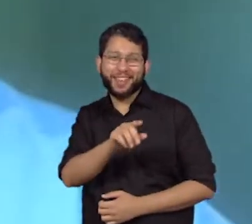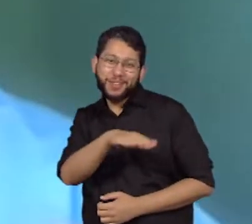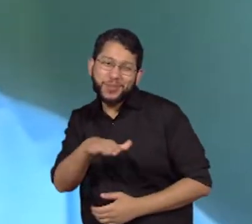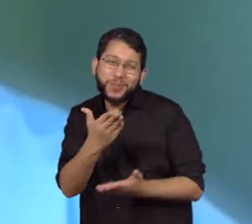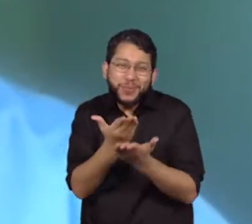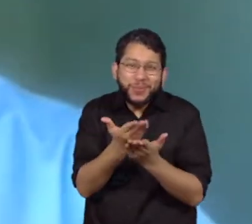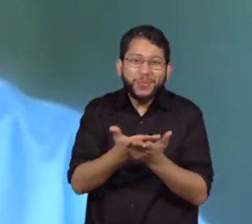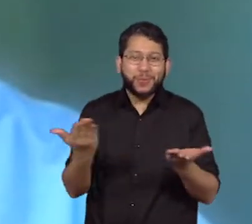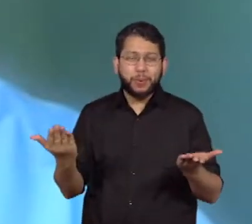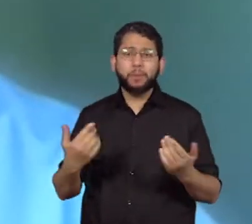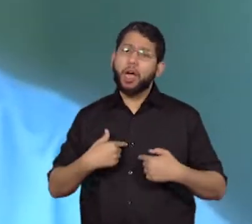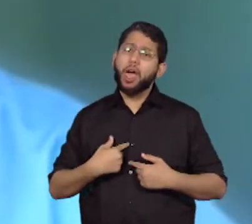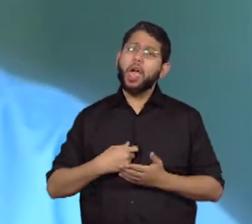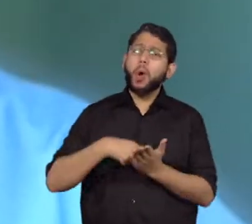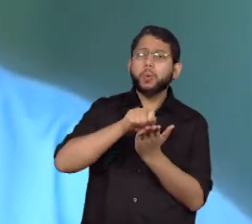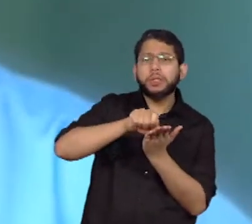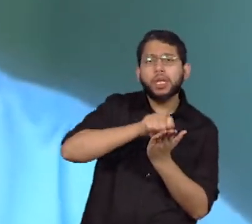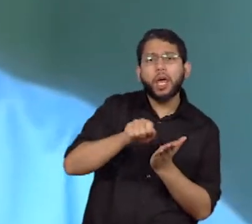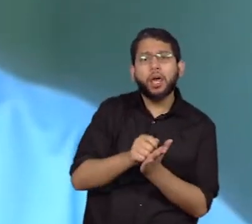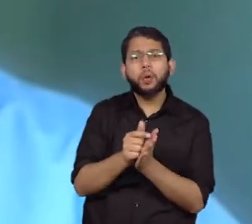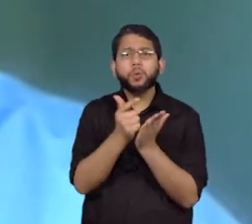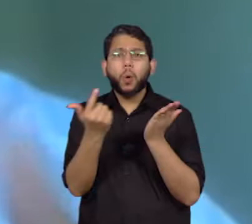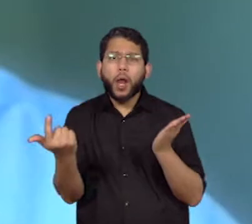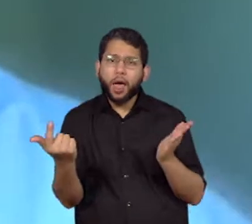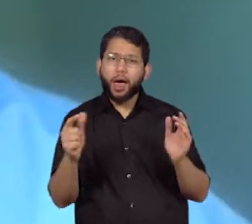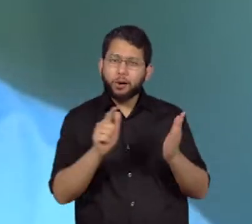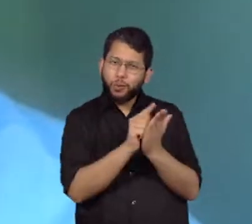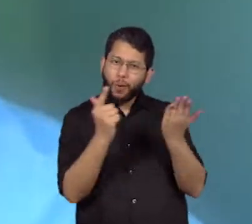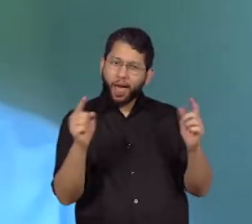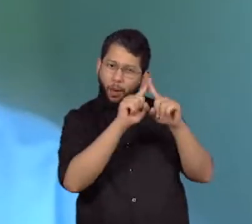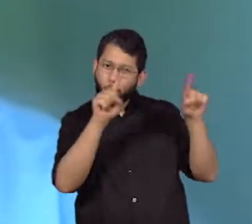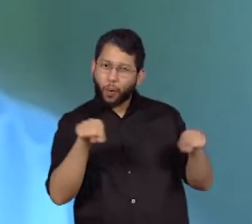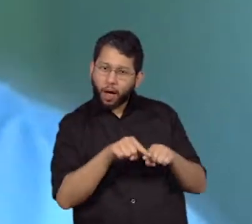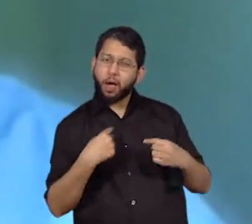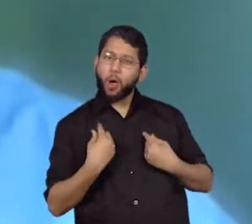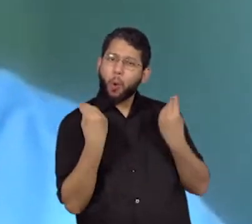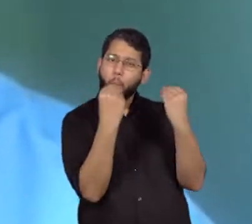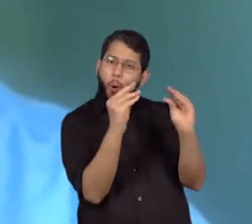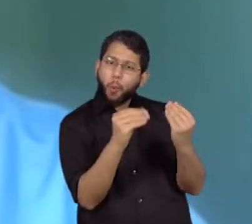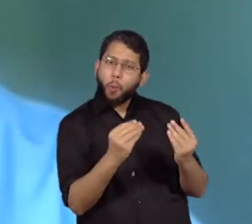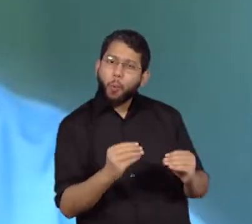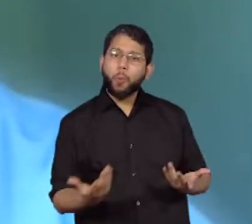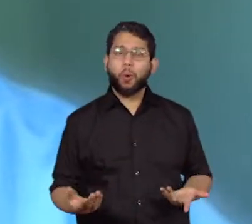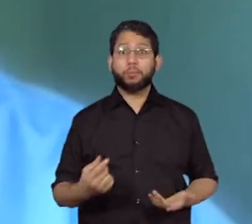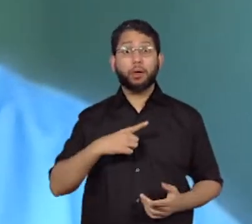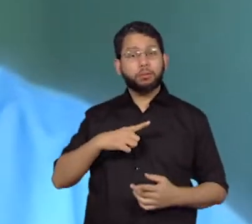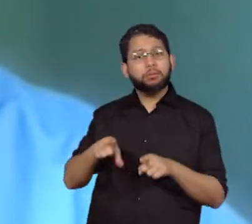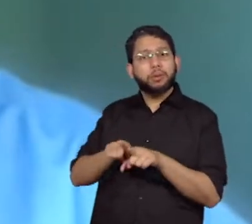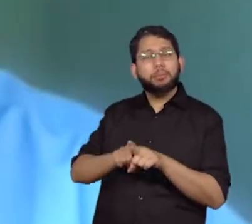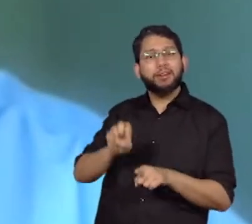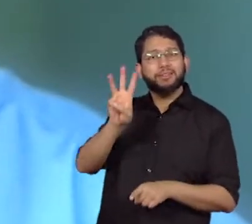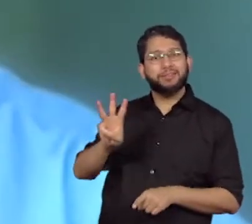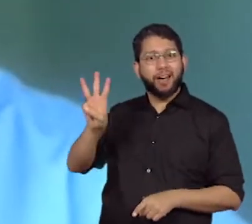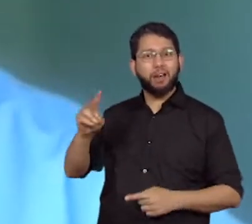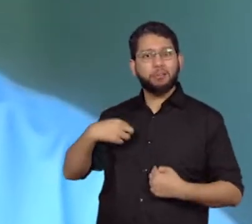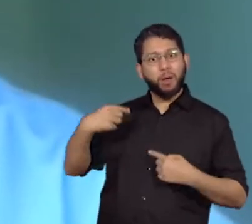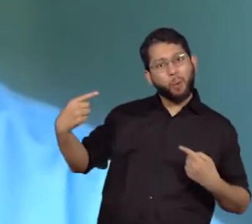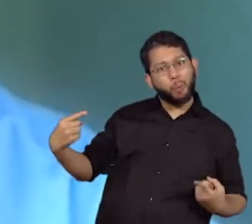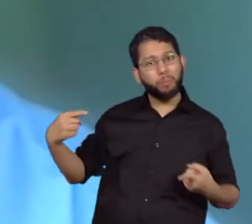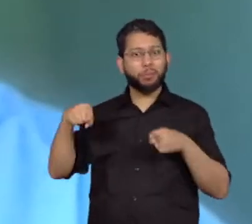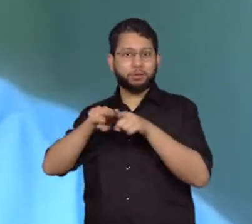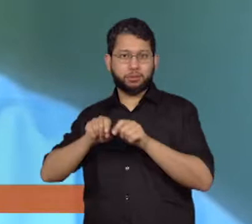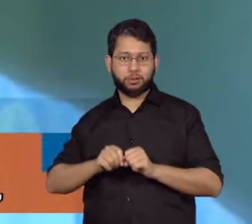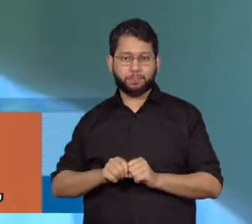fundo esbranquiçado desfocado, onde há um teto e paredes claras. Tem alguns sites também que eu me tornei sócio ao longo dos anos. Então, por isso que eu digo que eu